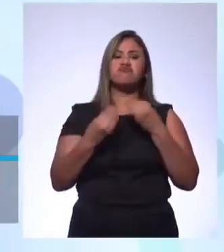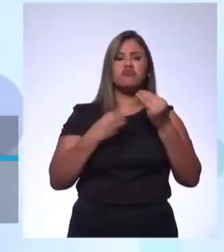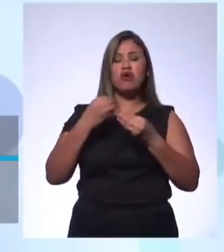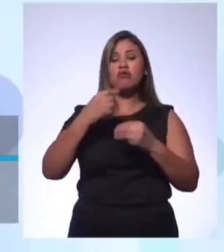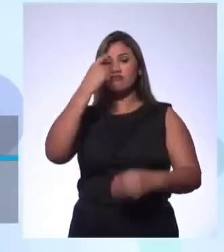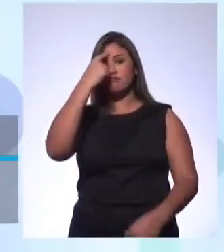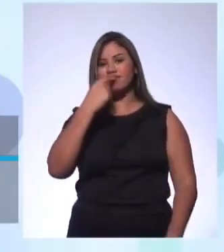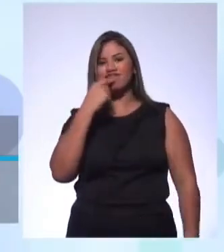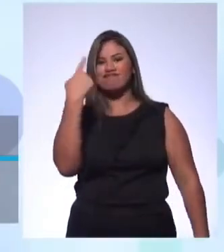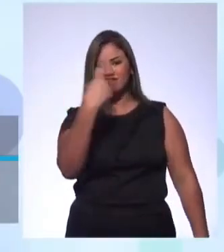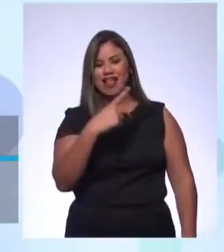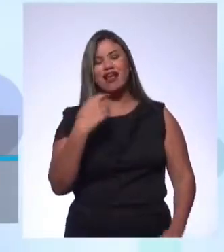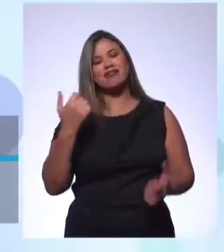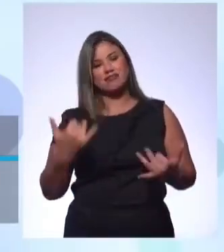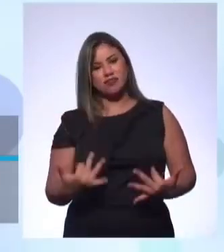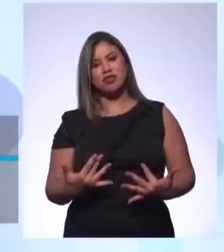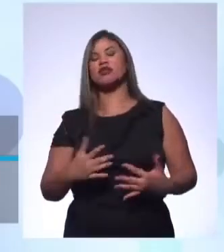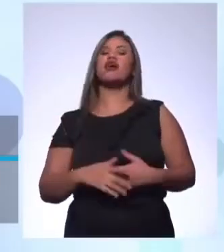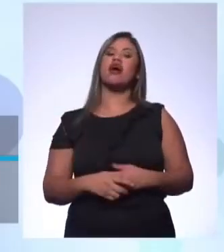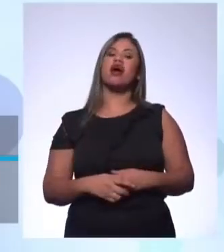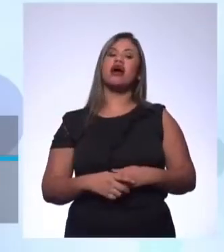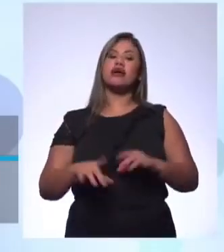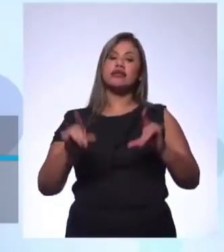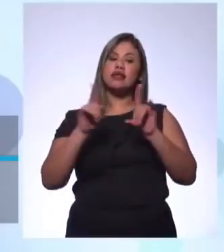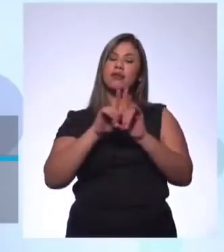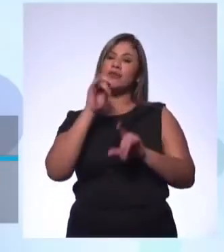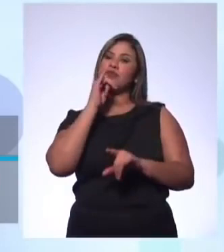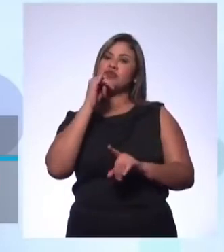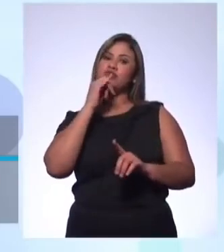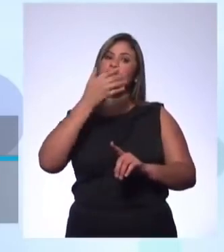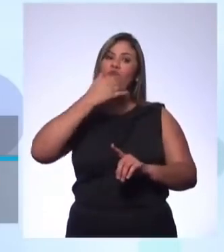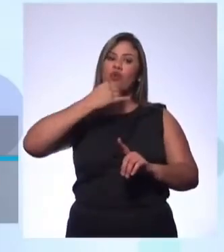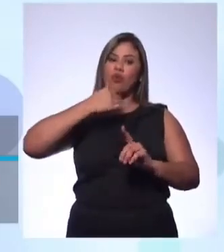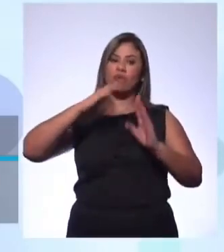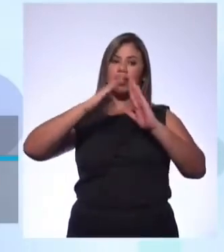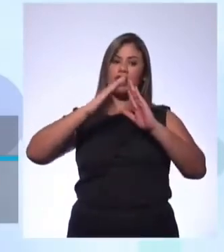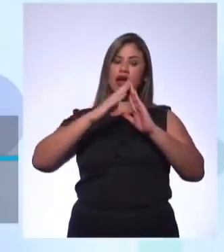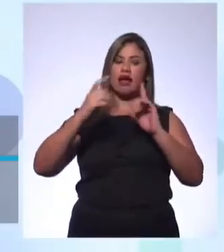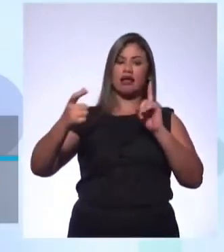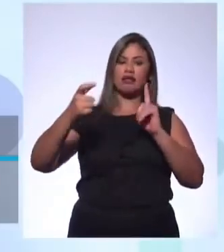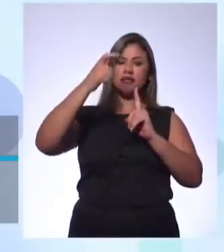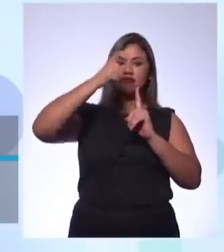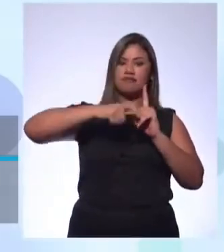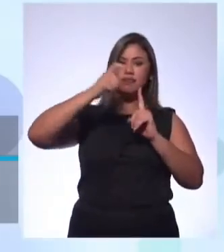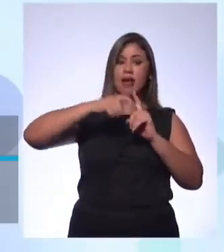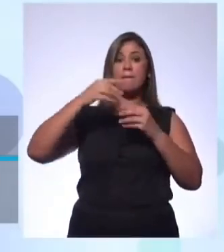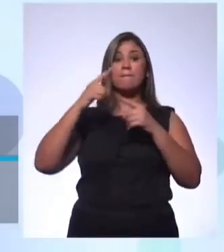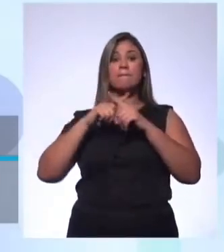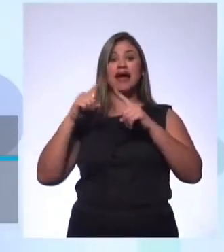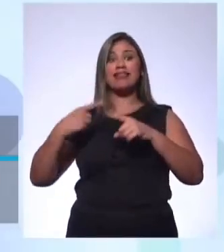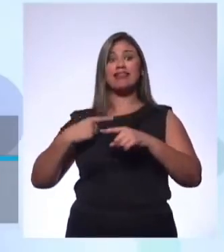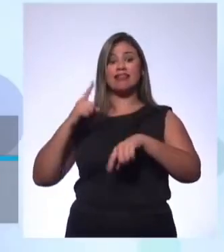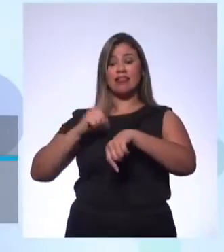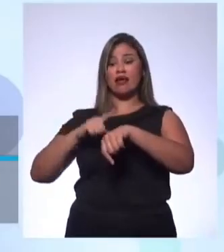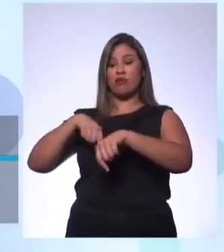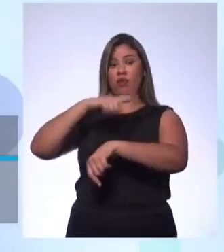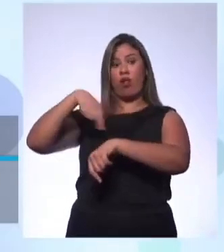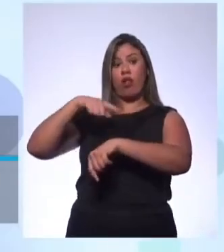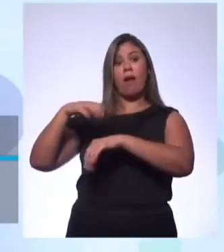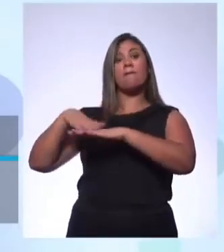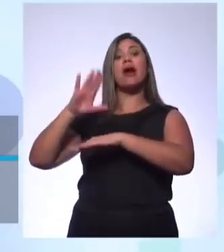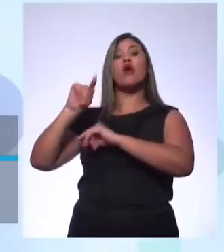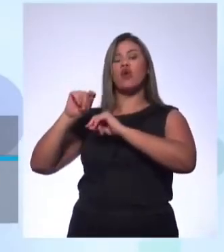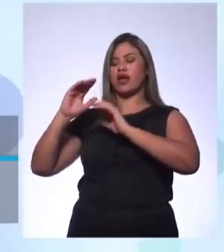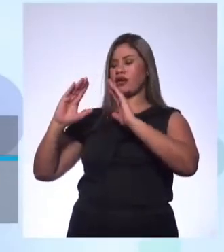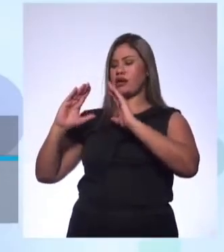dela. Assim como o fato de você ter um personagem que mora numa caverna, mesmo sendo dono de uma mansão. Isso diz muito sobre a pessoa. Eu não preciso falar